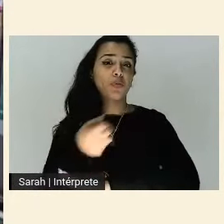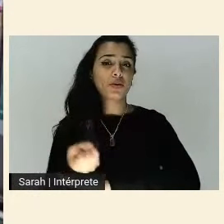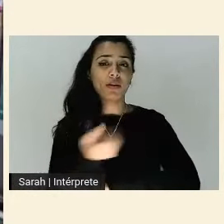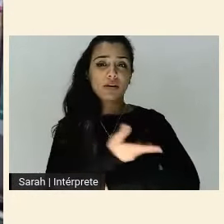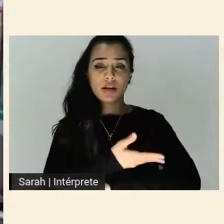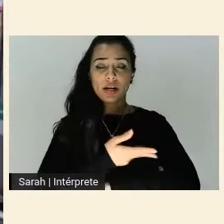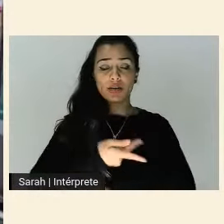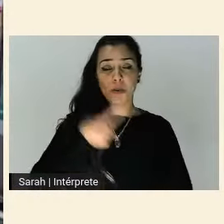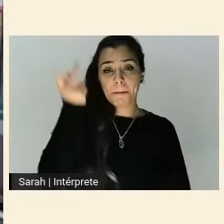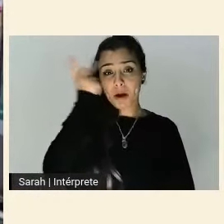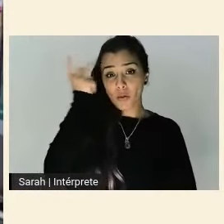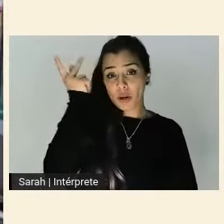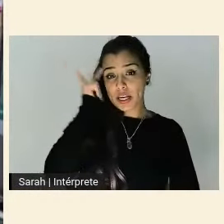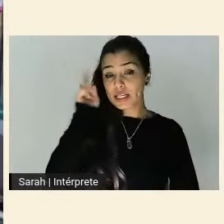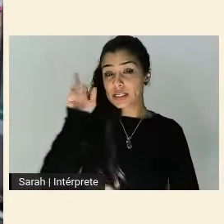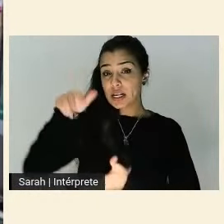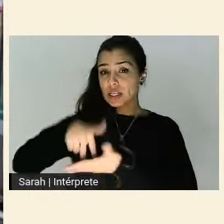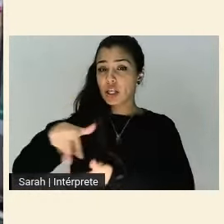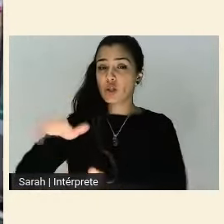Né?